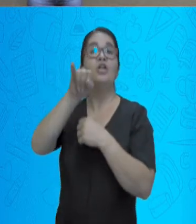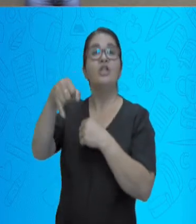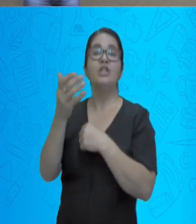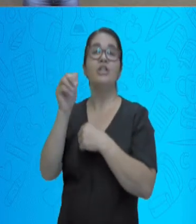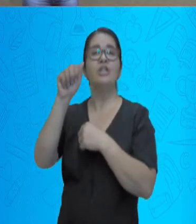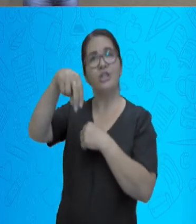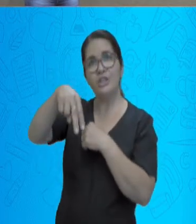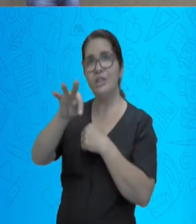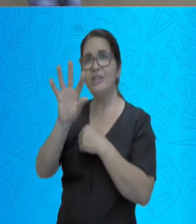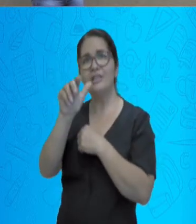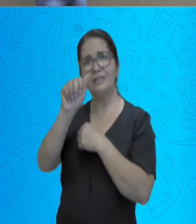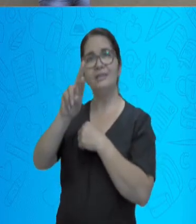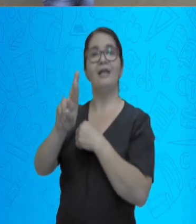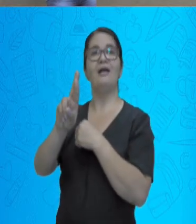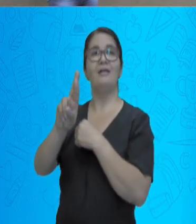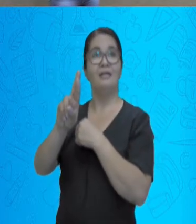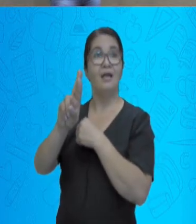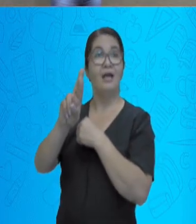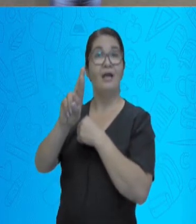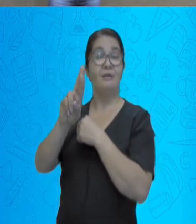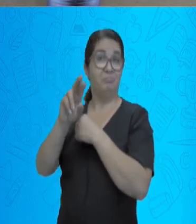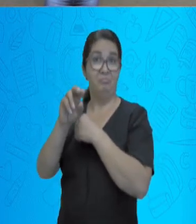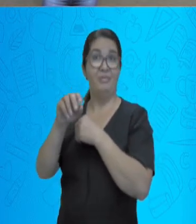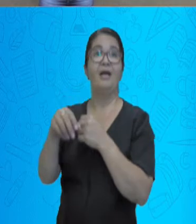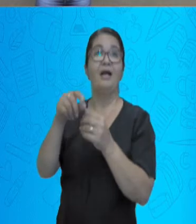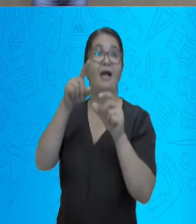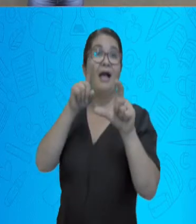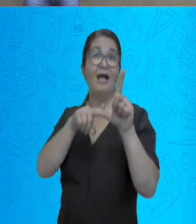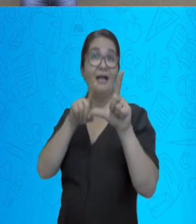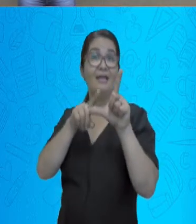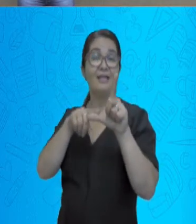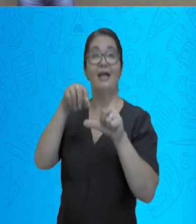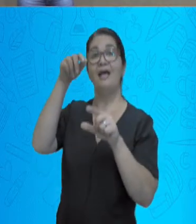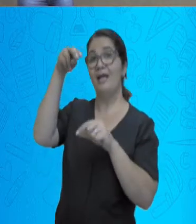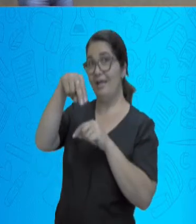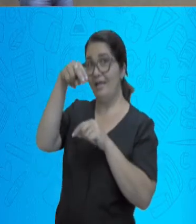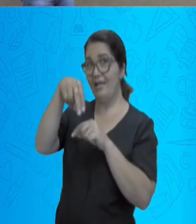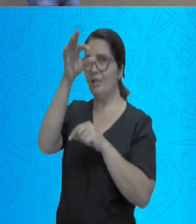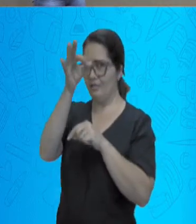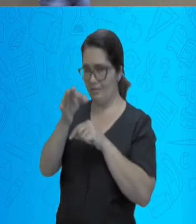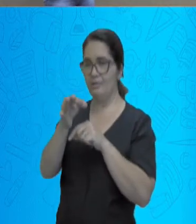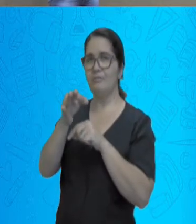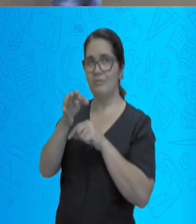M ou o N? Muito bem, a letra N, escrita de forma correta.